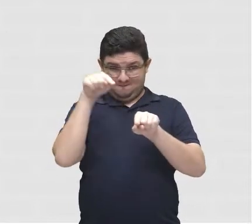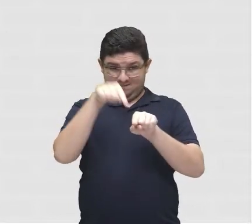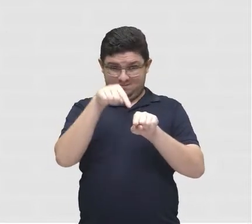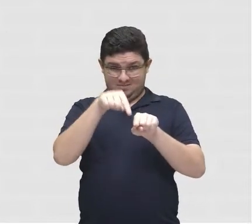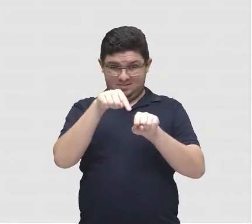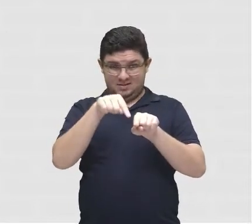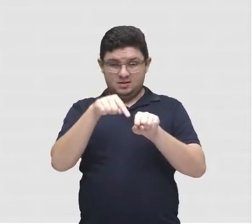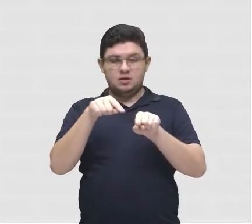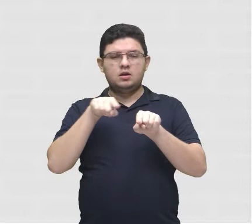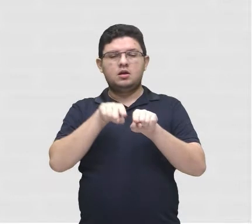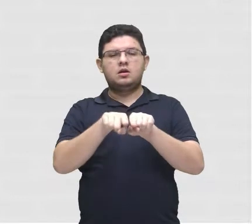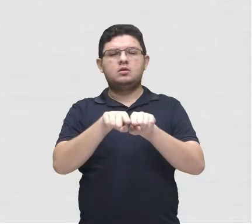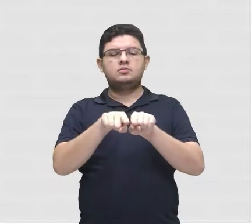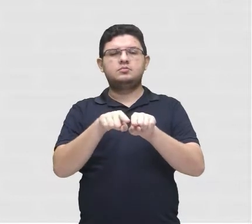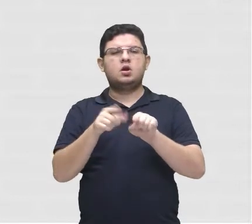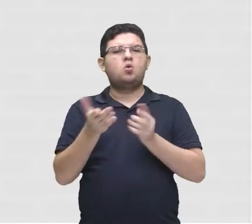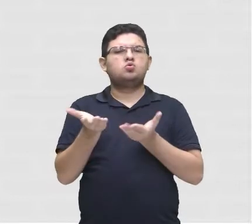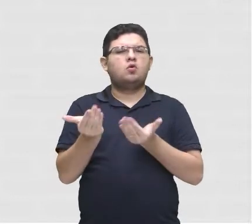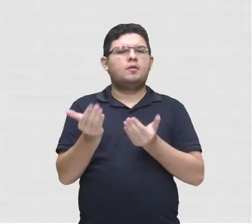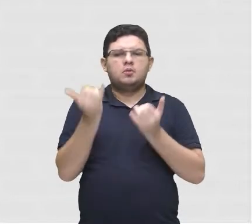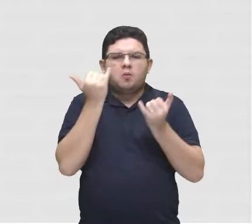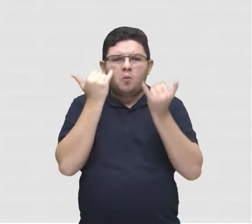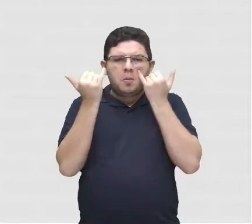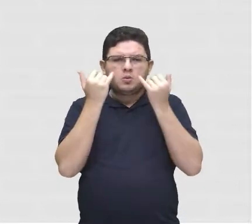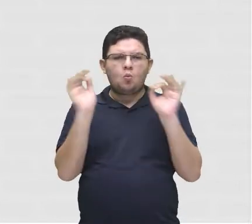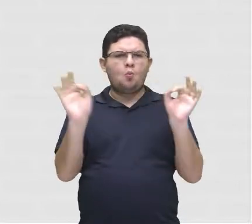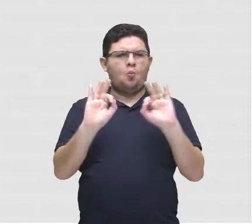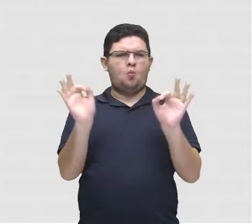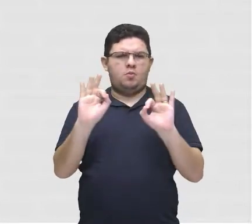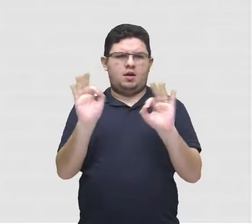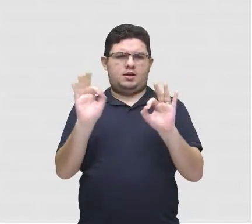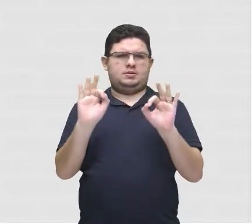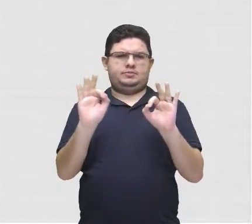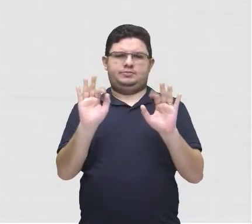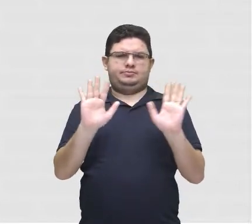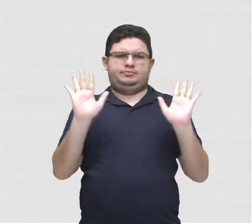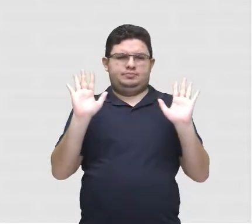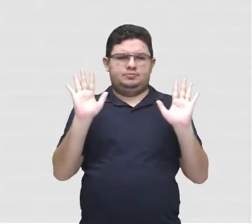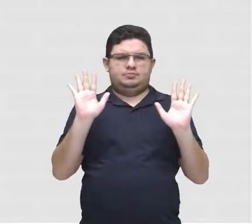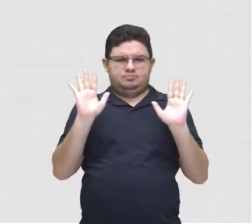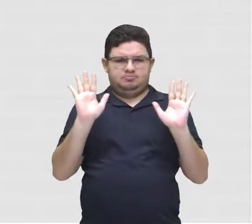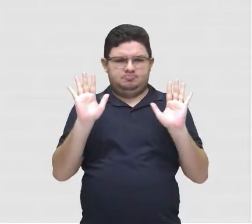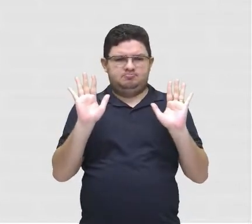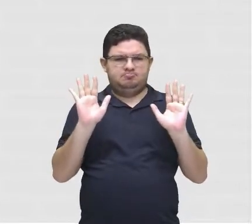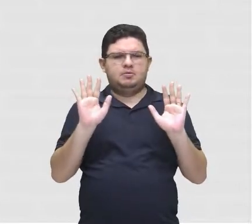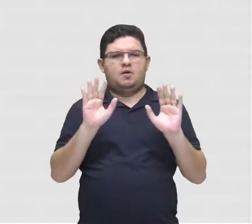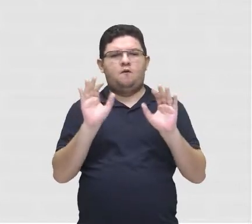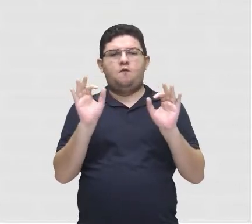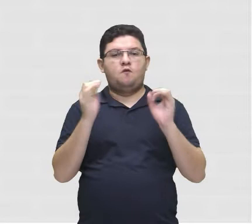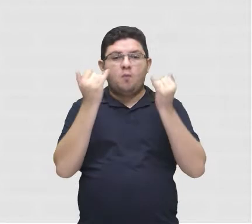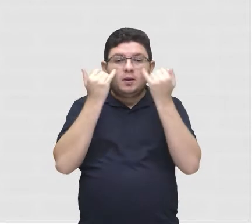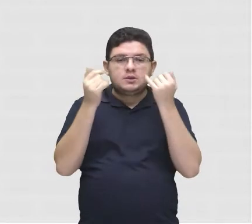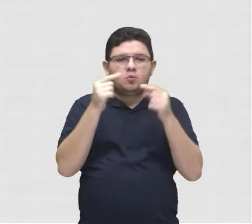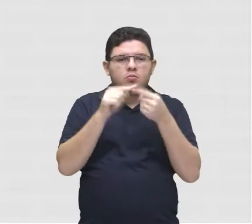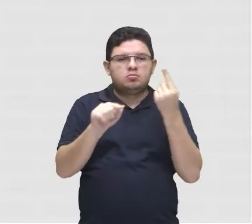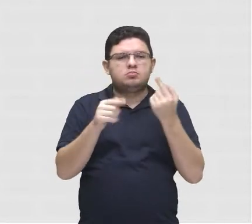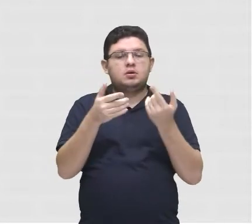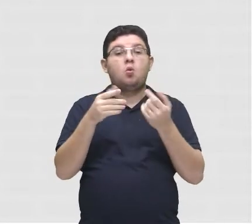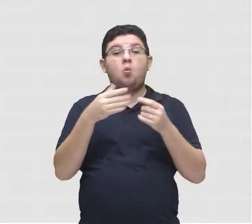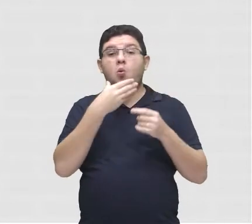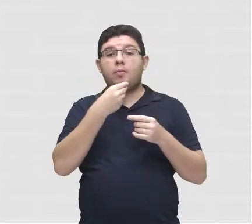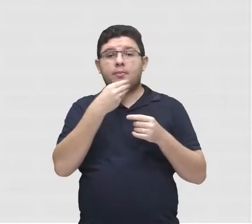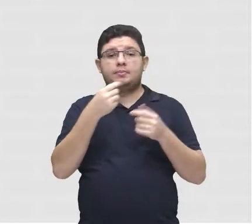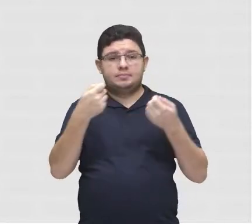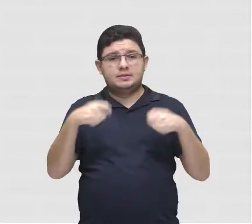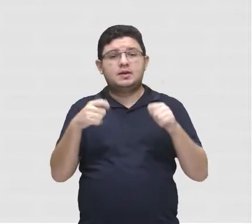esse adolescente, ele não tem informação adequada. Por quê? O homem, ele precisa ter uma informação adequada. Ele precisa